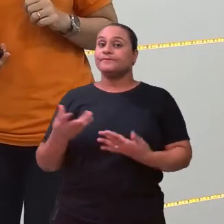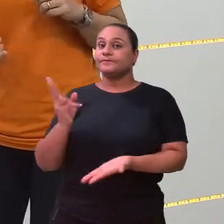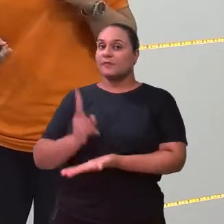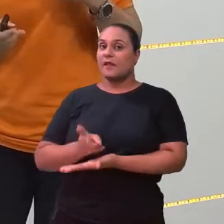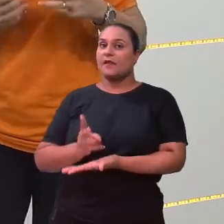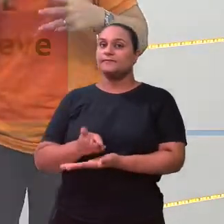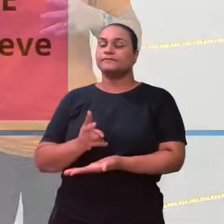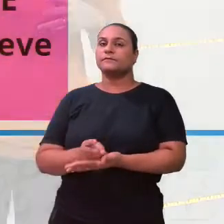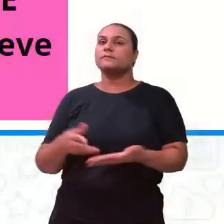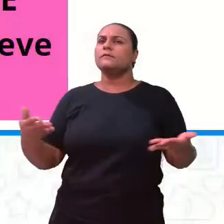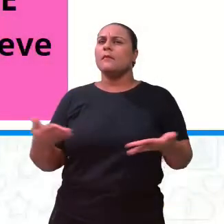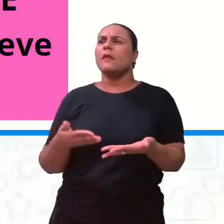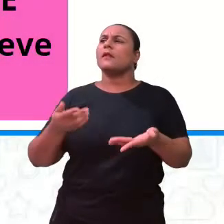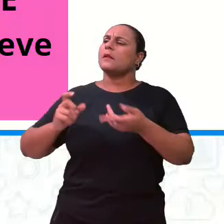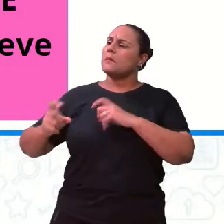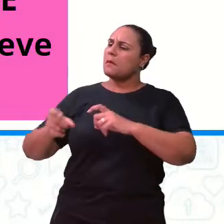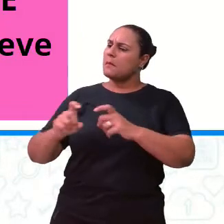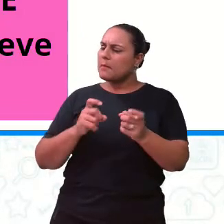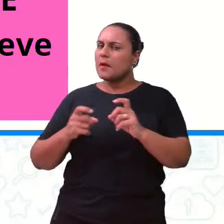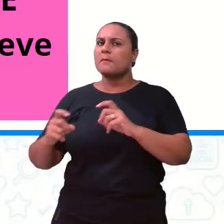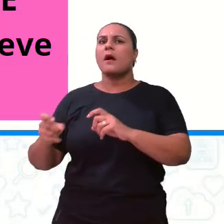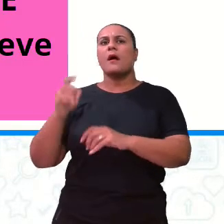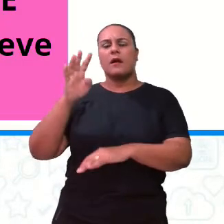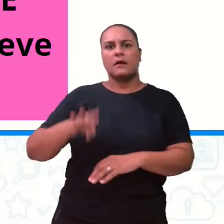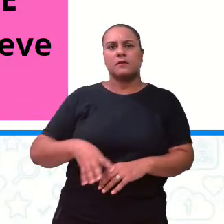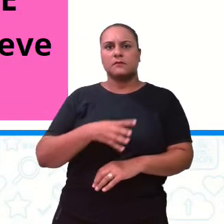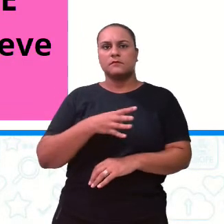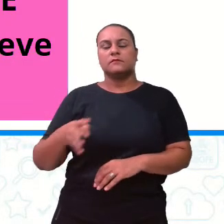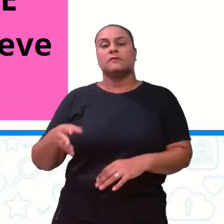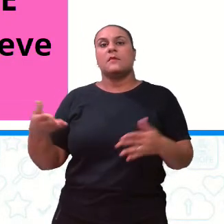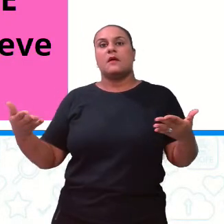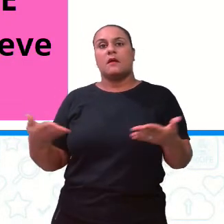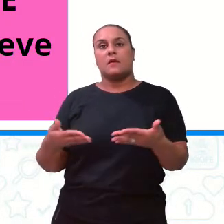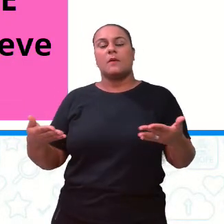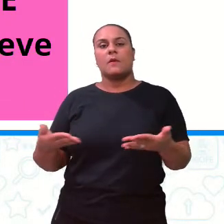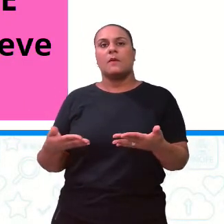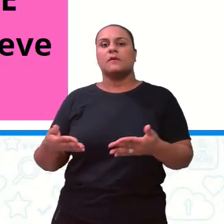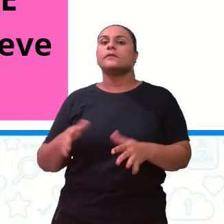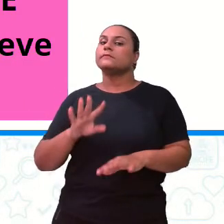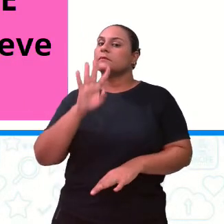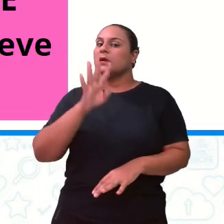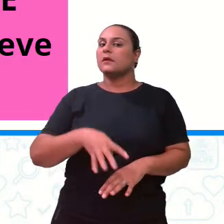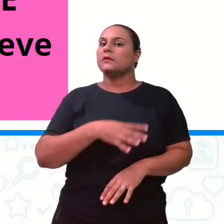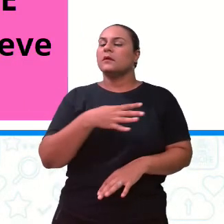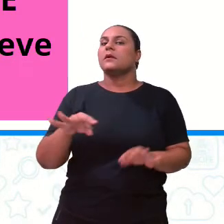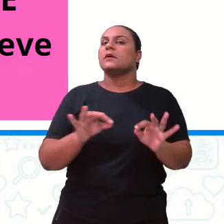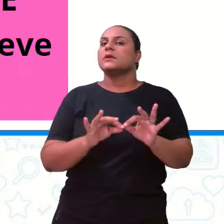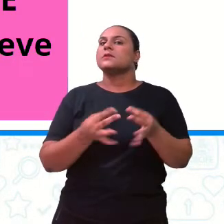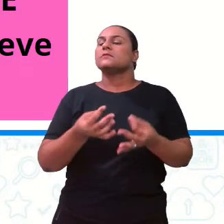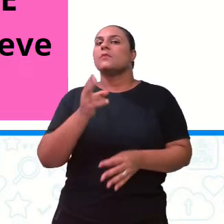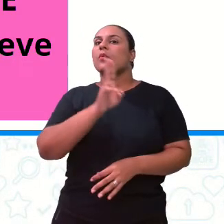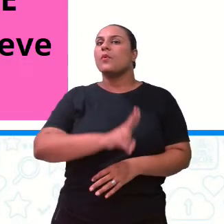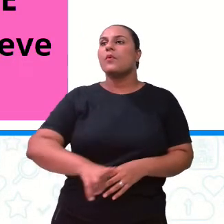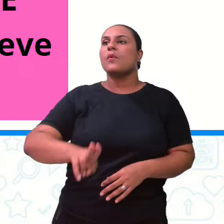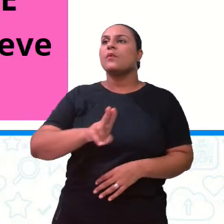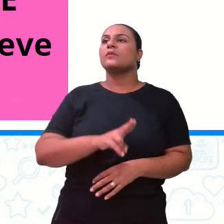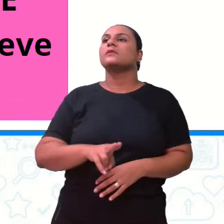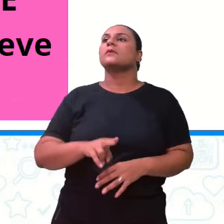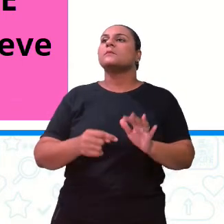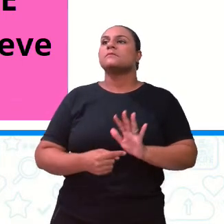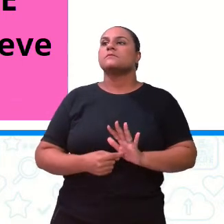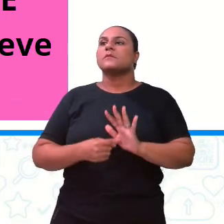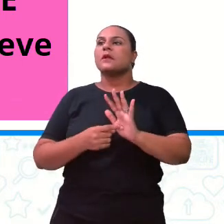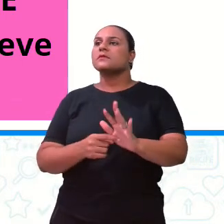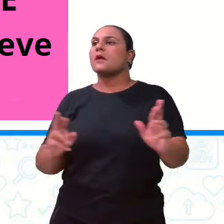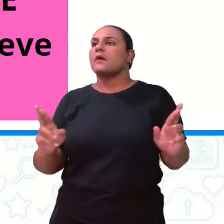Continuando, agora que a gente discutiu, né, sobre a tabela, observem aí, a tabela simples, ela é usada para